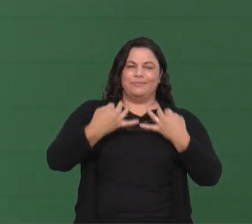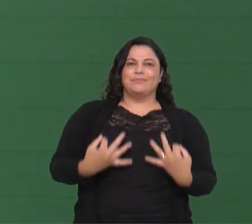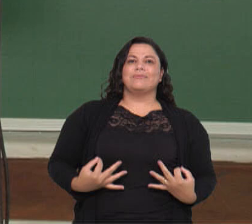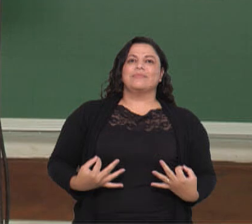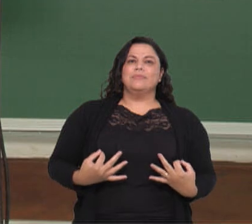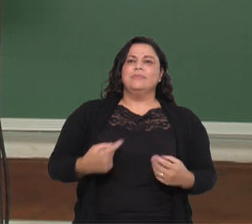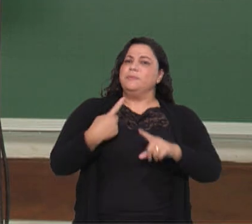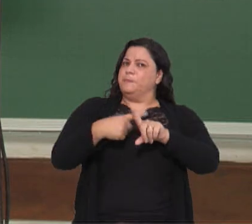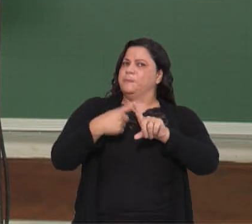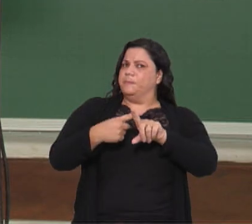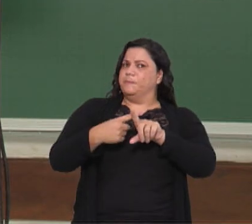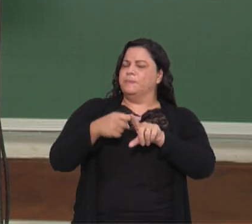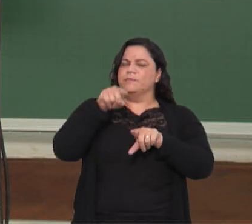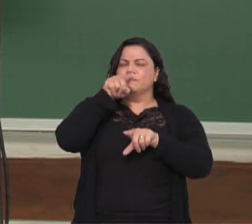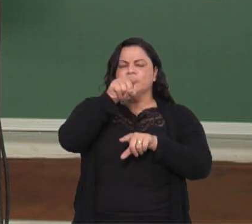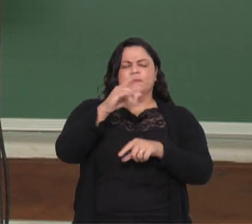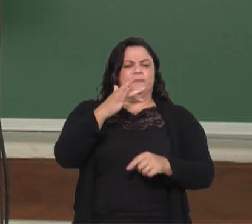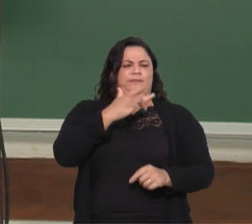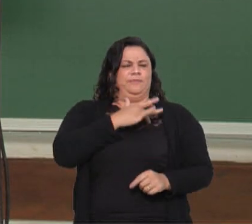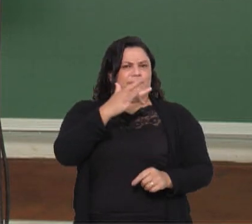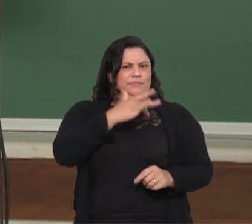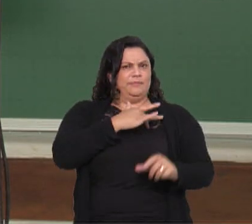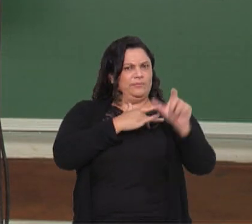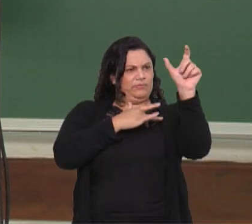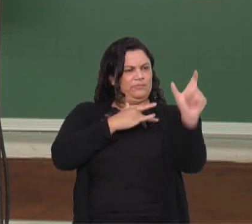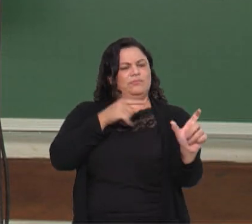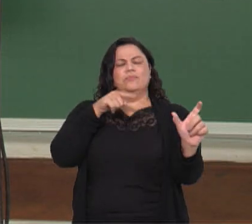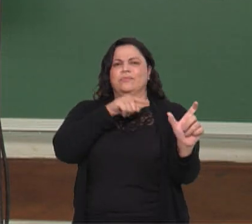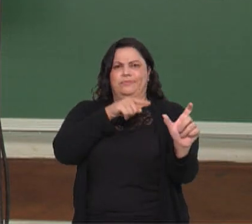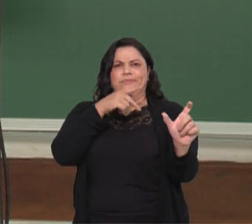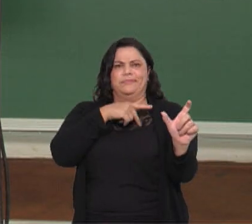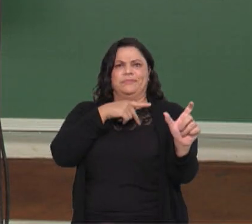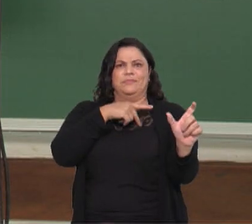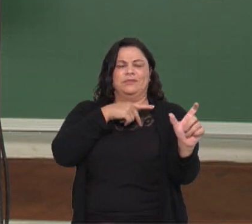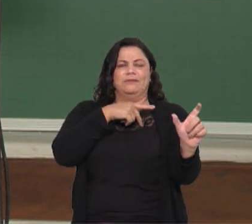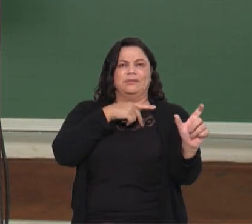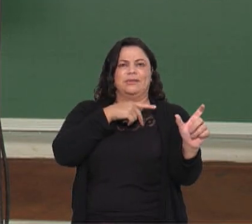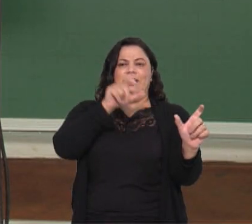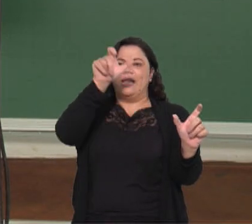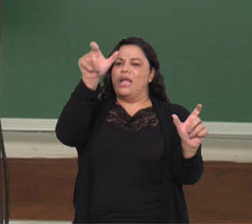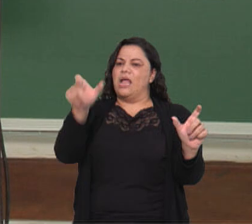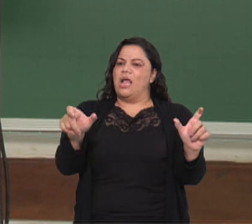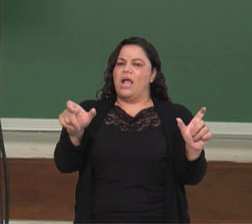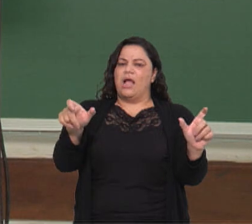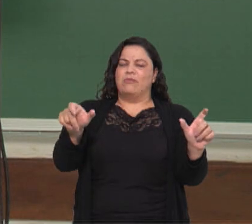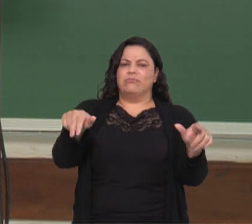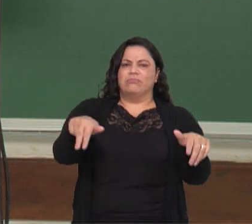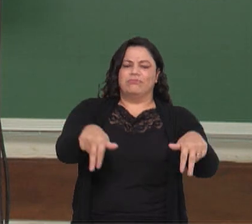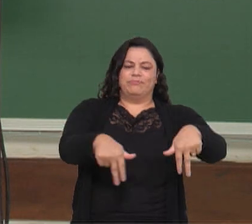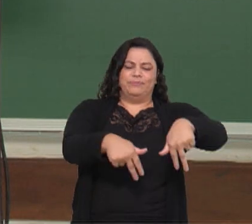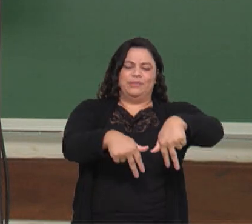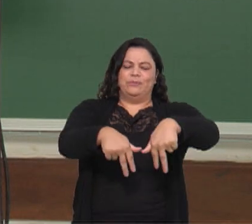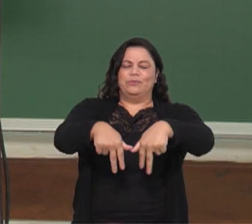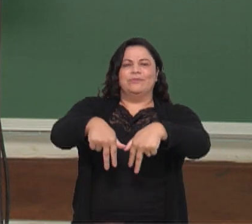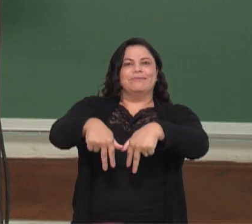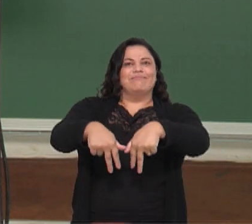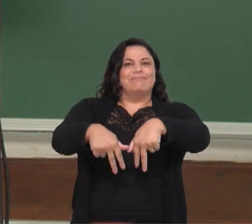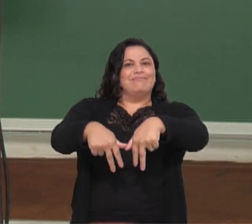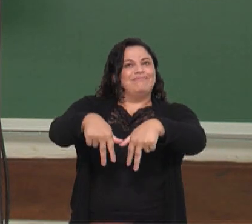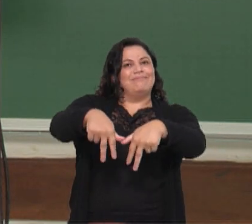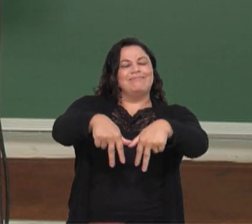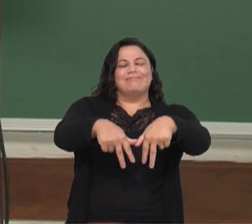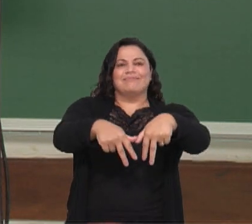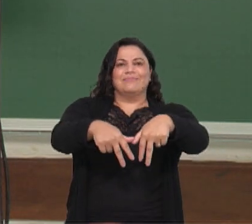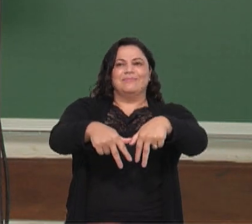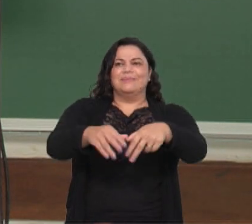ama alguém, se apaixona por uma pessoa, a partir do momento que você tem a pessoa do seu lado, agora você já não falta mais a